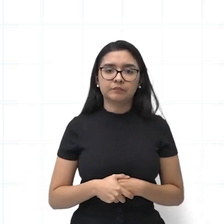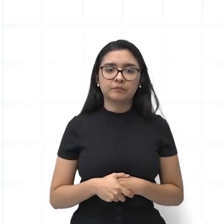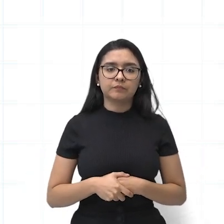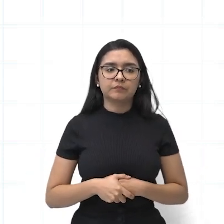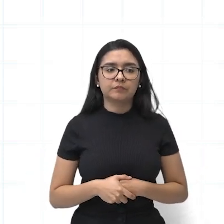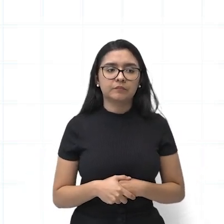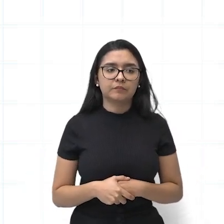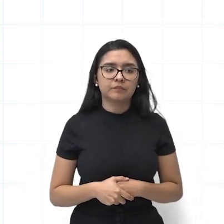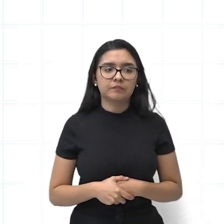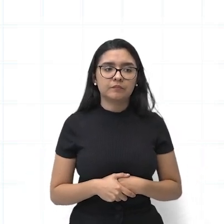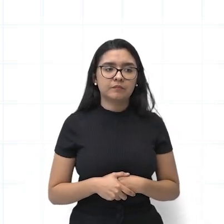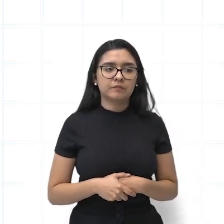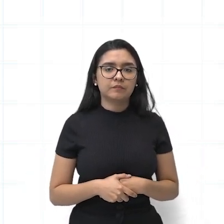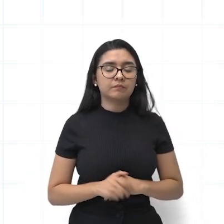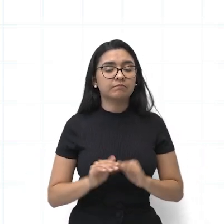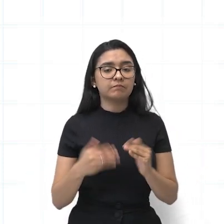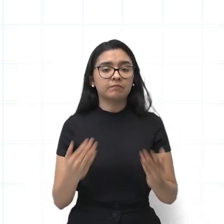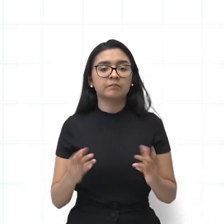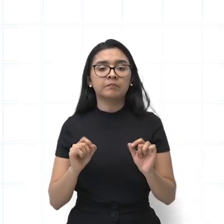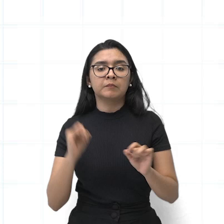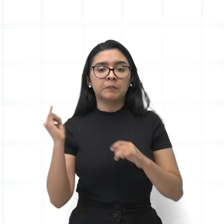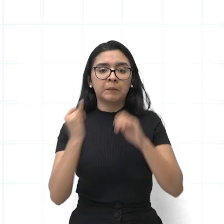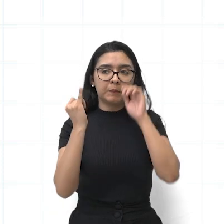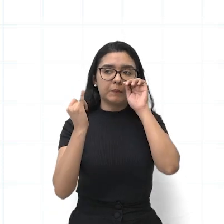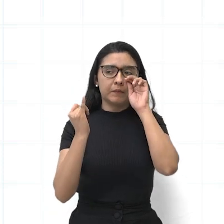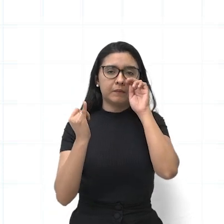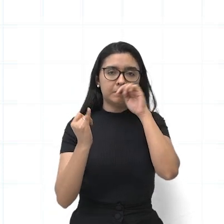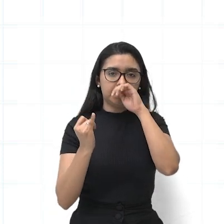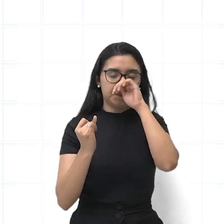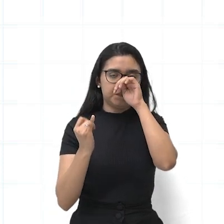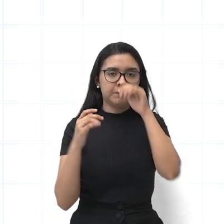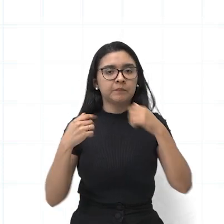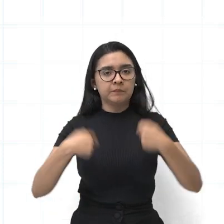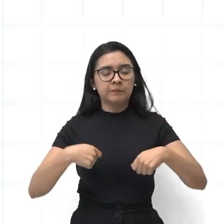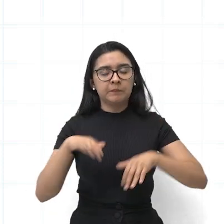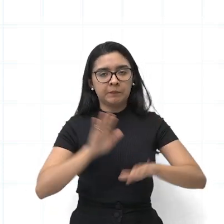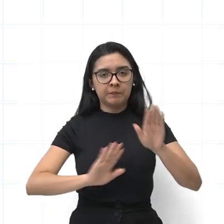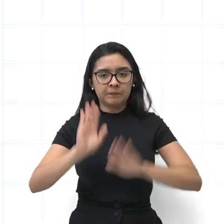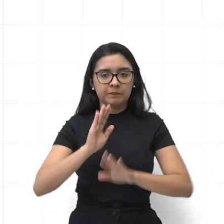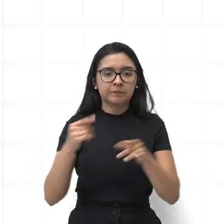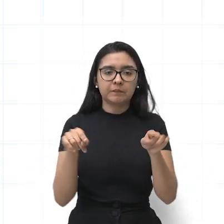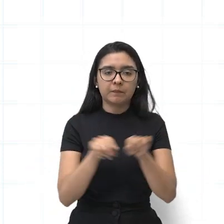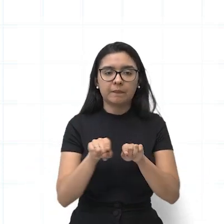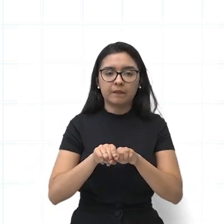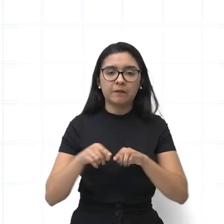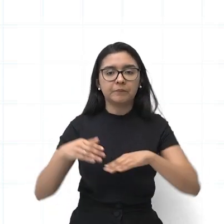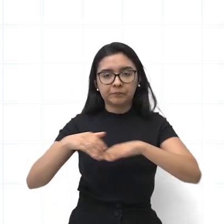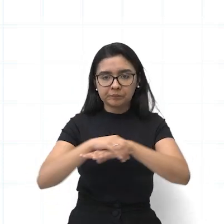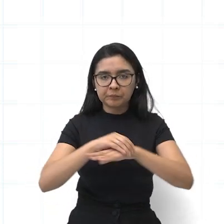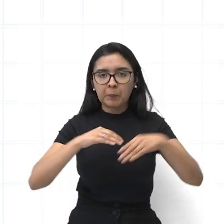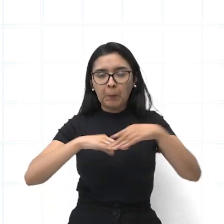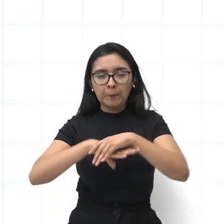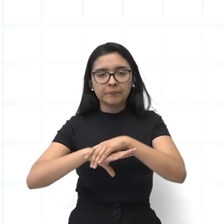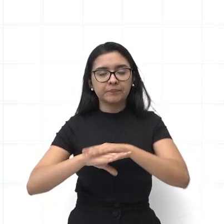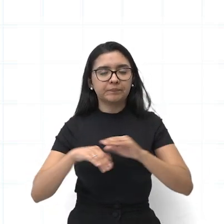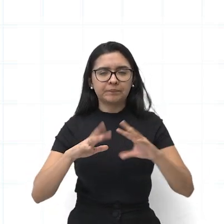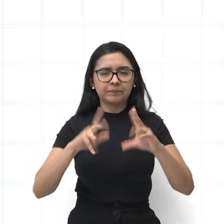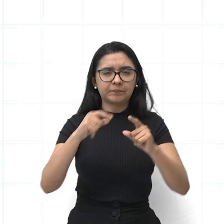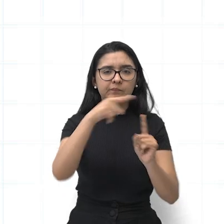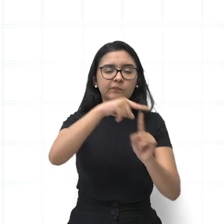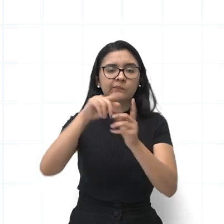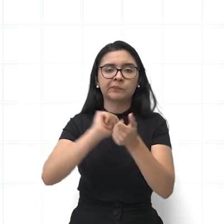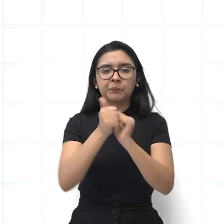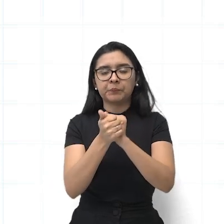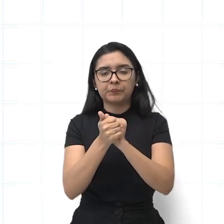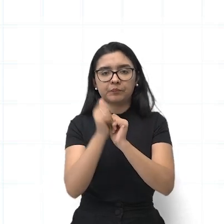em um móvel em casa, então é importante que nós tenhamos esse cuidado. Calçados, como todas as atividades